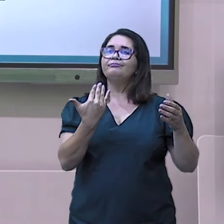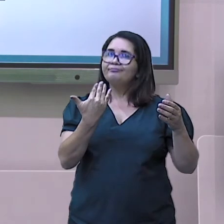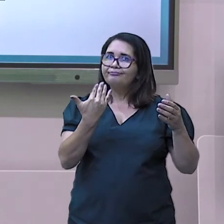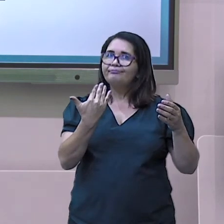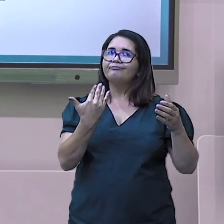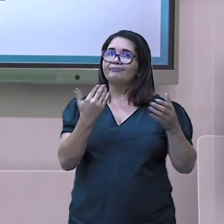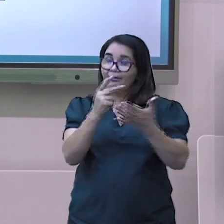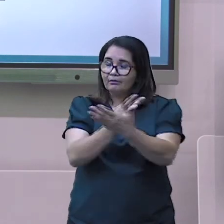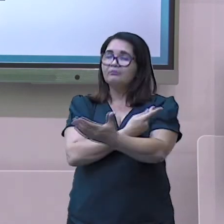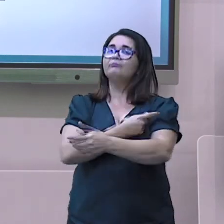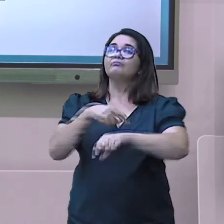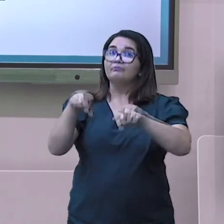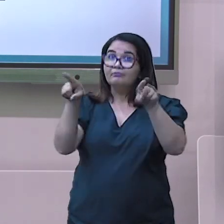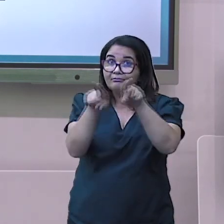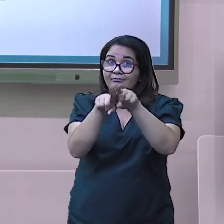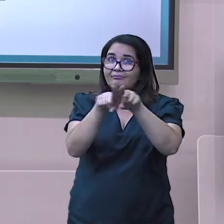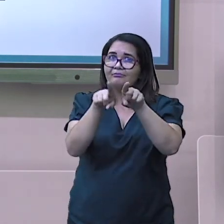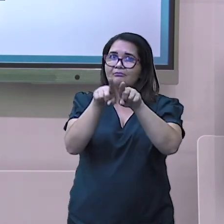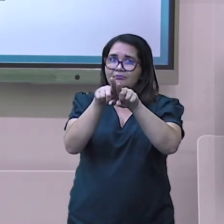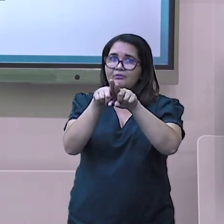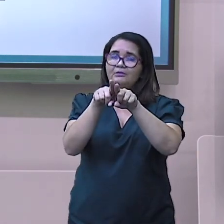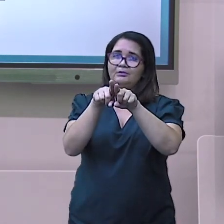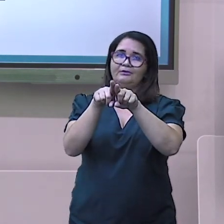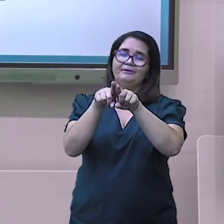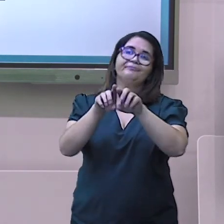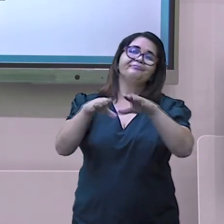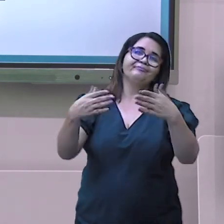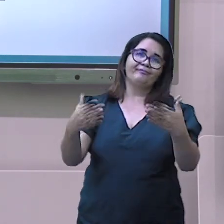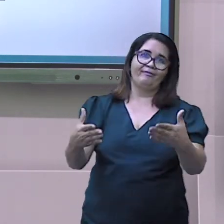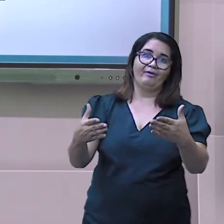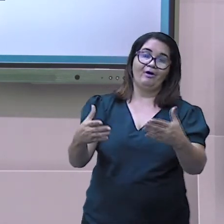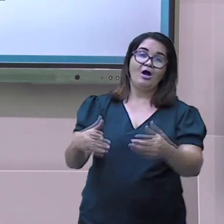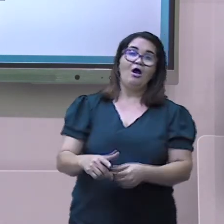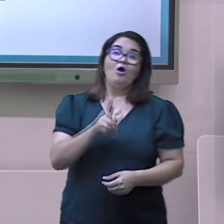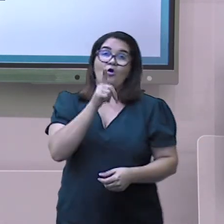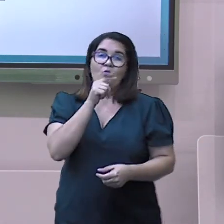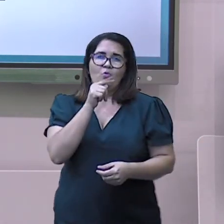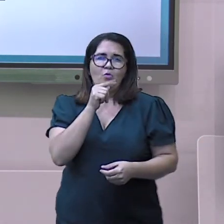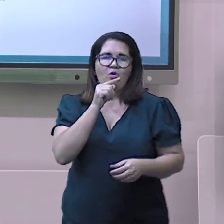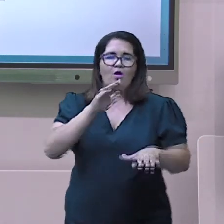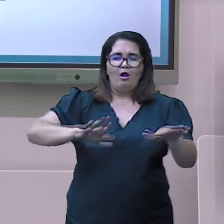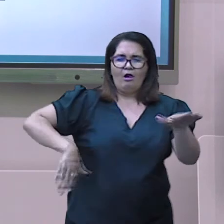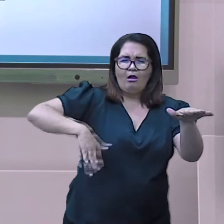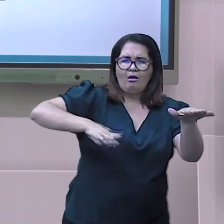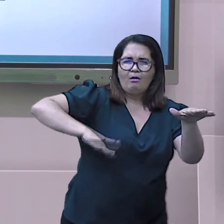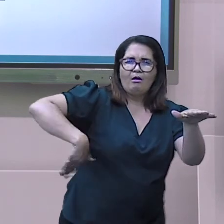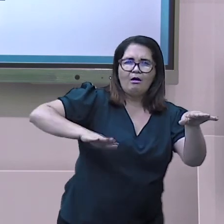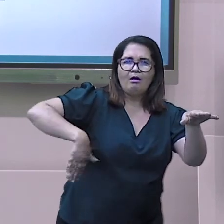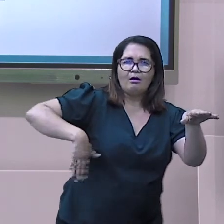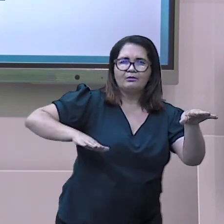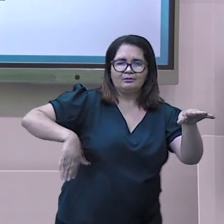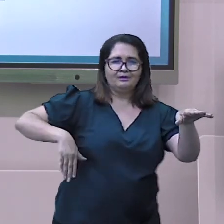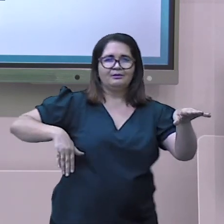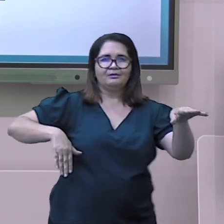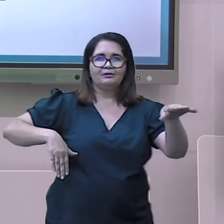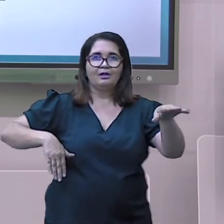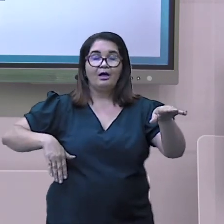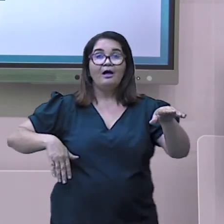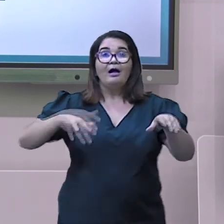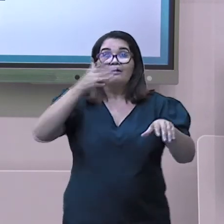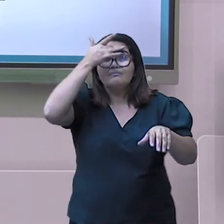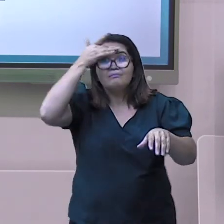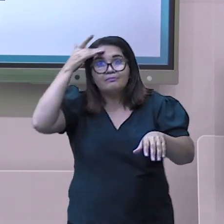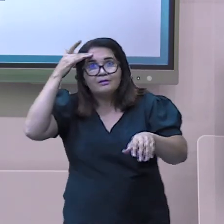a pessoa com inabilidade, banhistas que acreditam nadar ou que conhecem um local e que se arriscam.